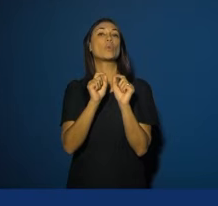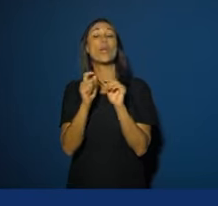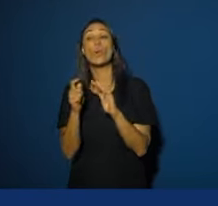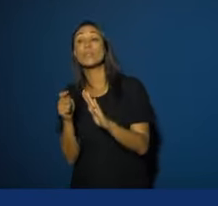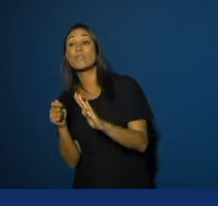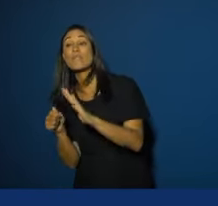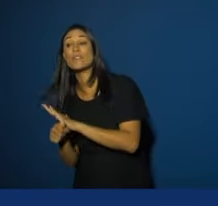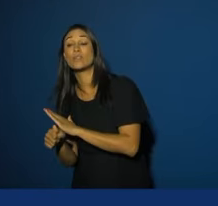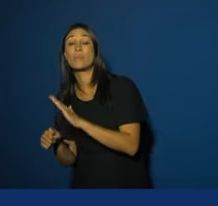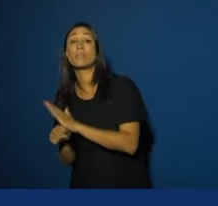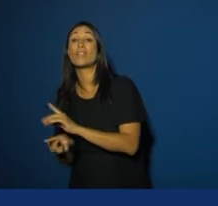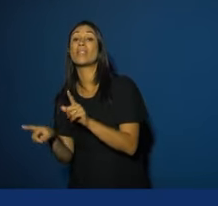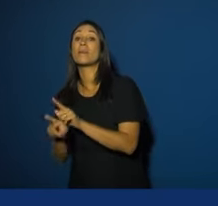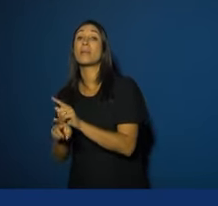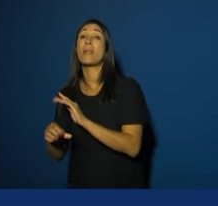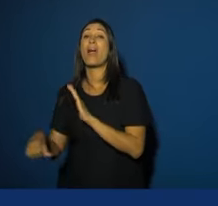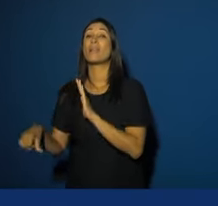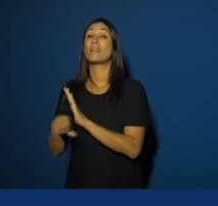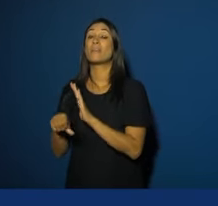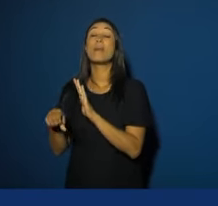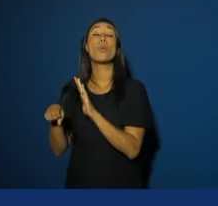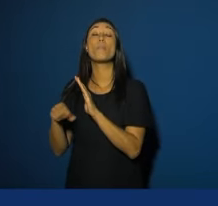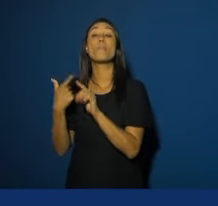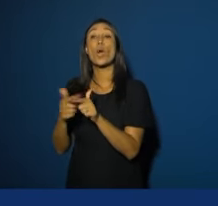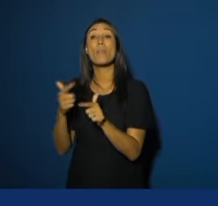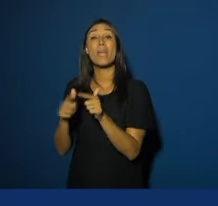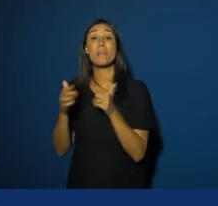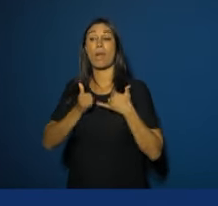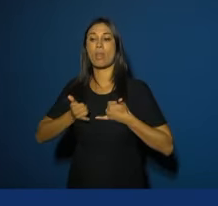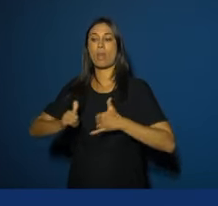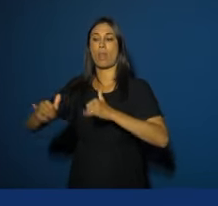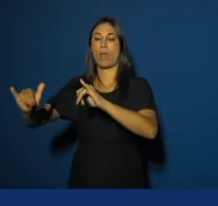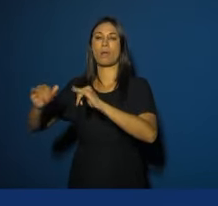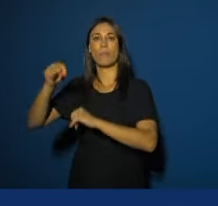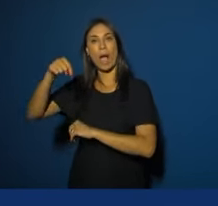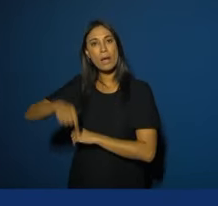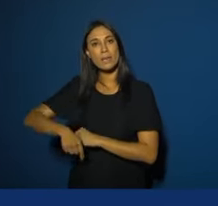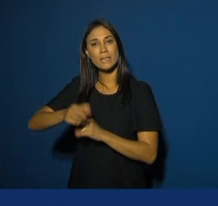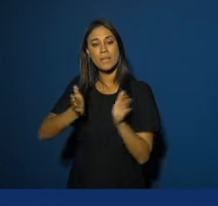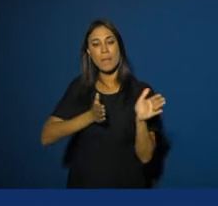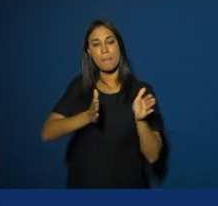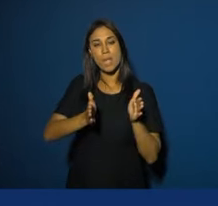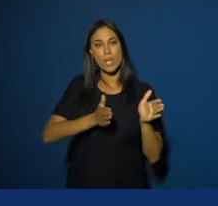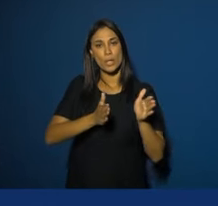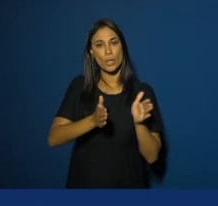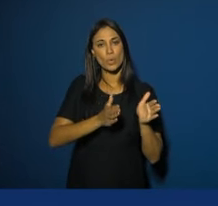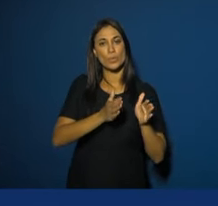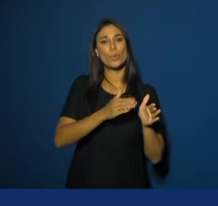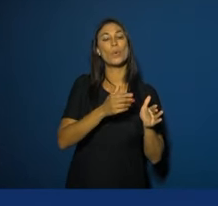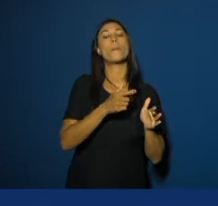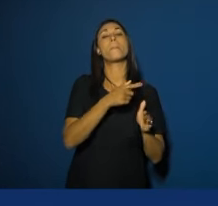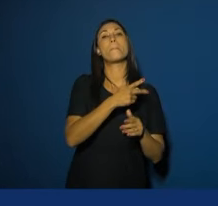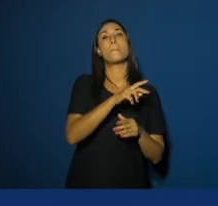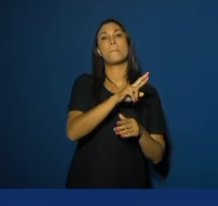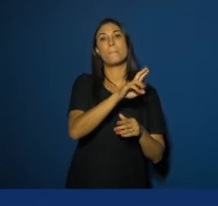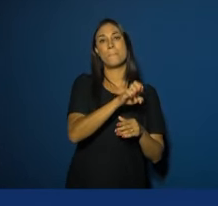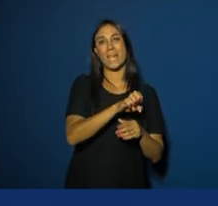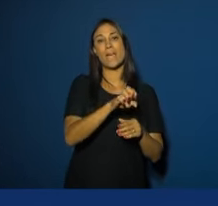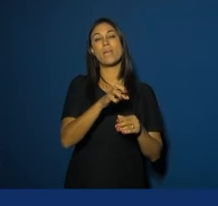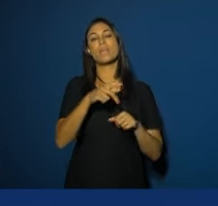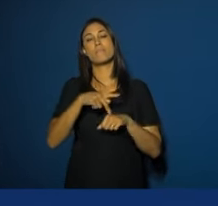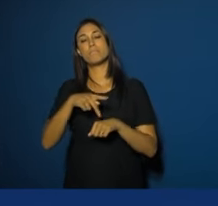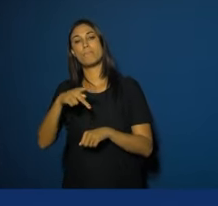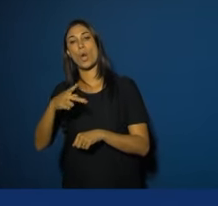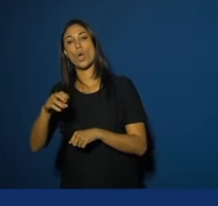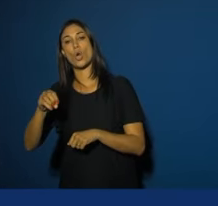investimentos pela crise da engenharia nacional que o país viveu especialmente nesse período pré e pós lava-jato isso